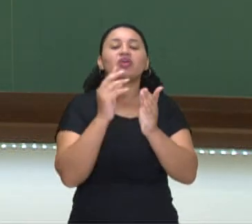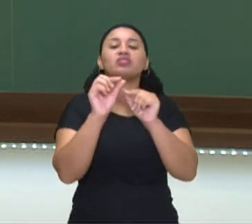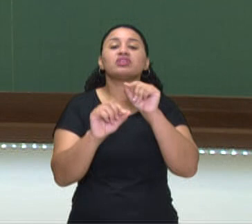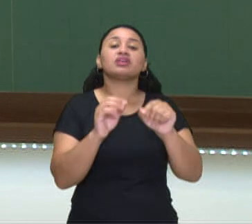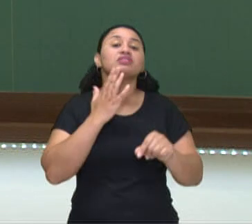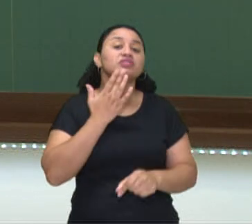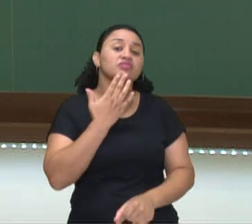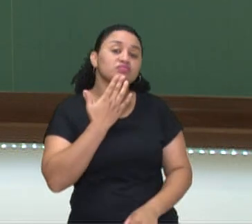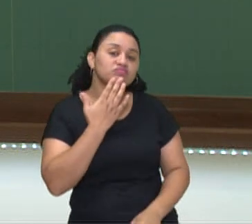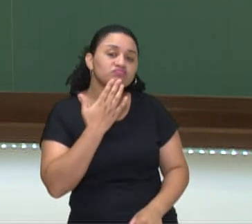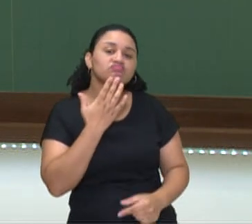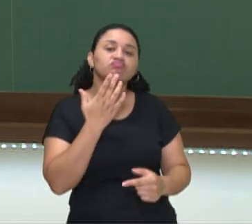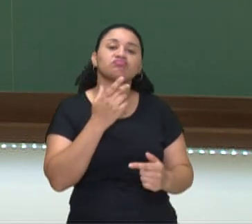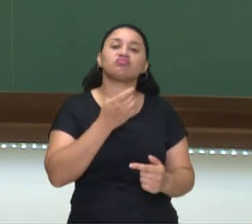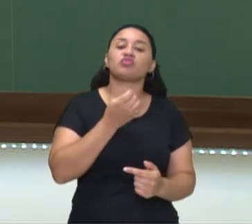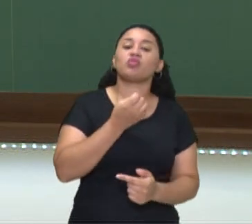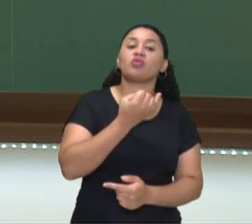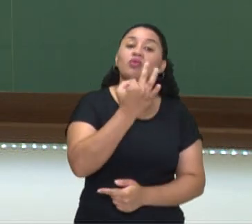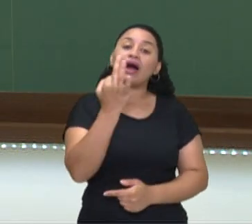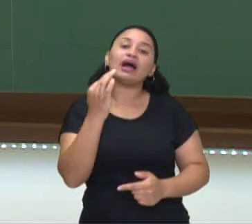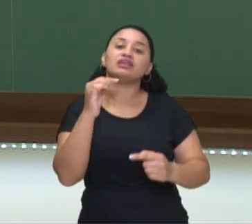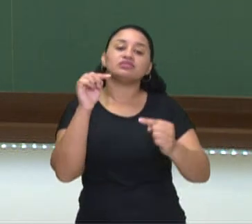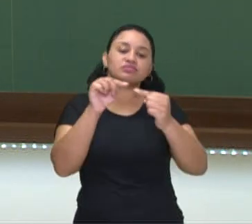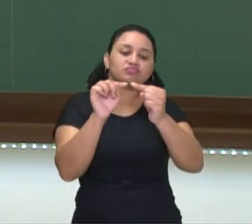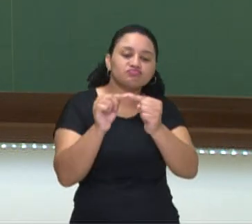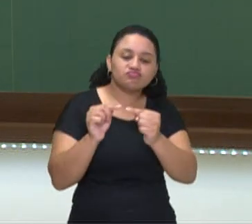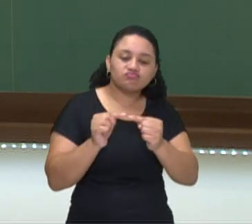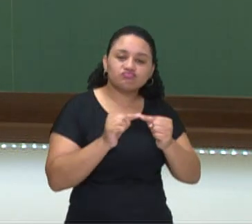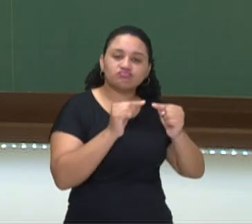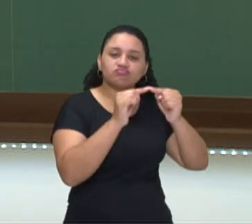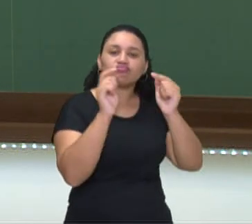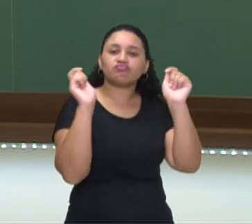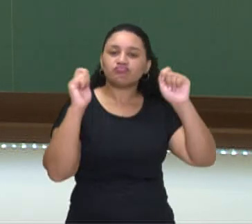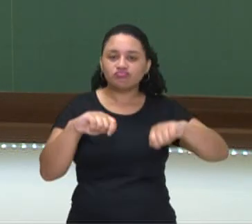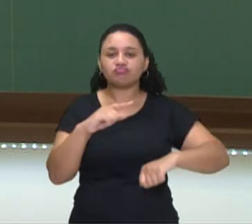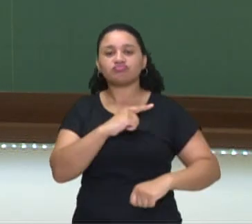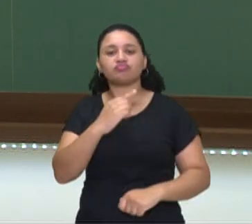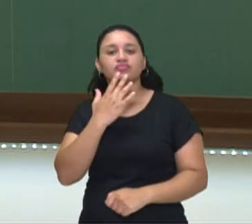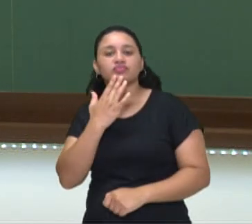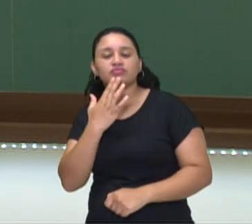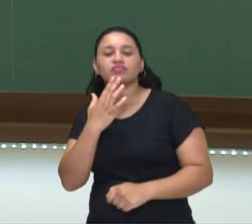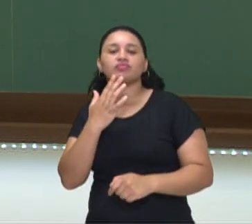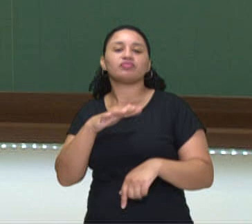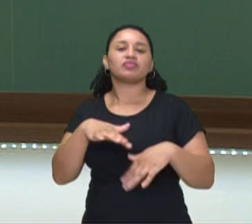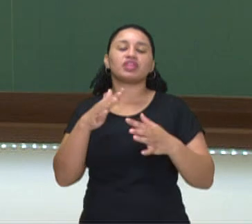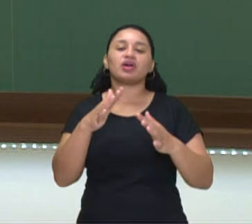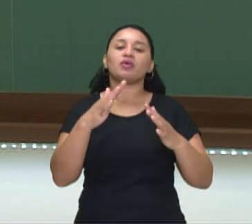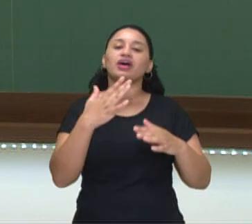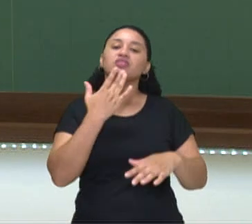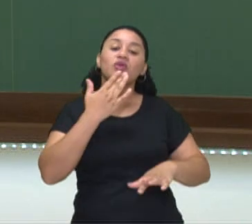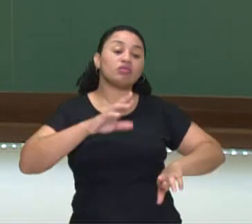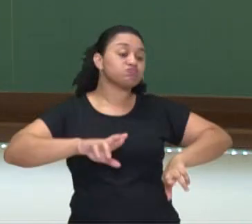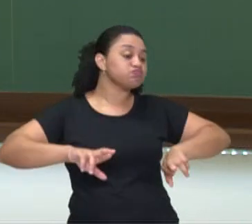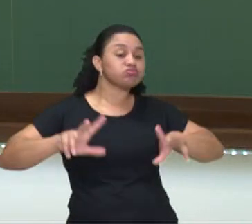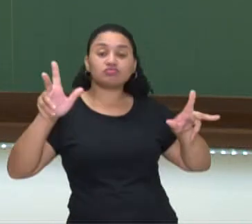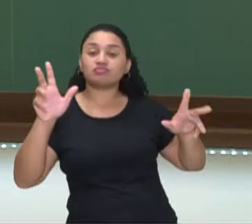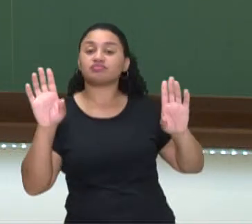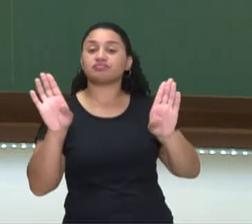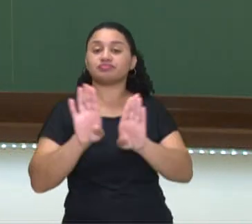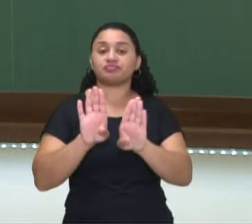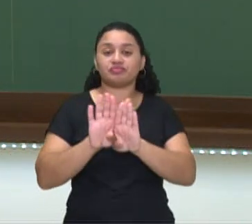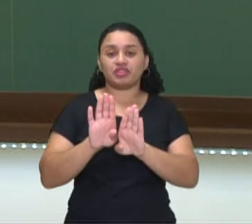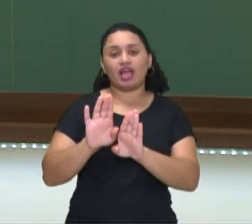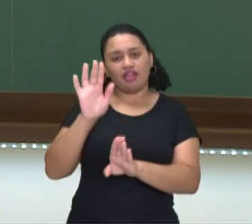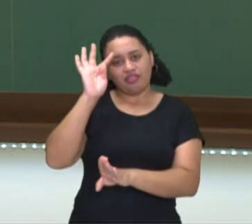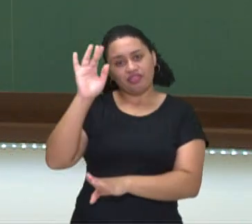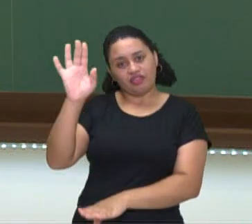cores, né? Quais eram as combinações de cores possíveis. Então, as cores contrastantes, né? A